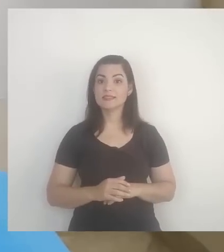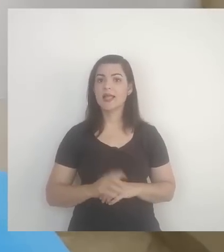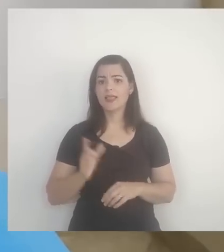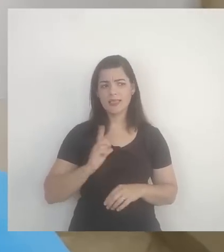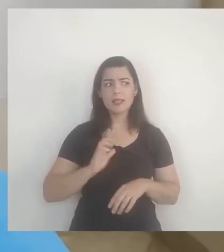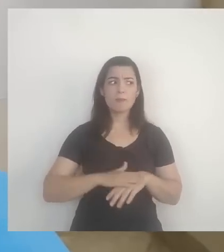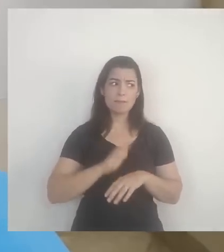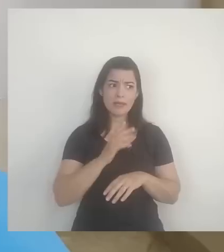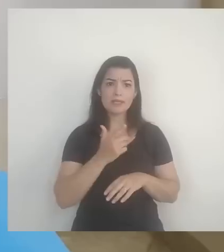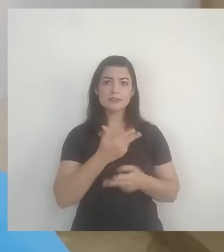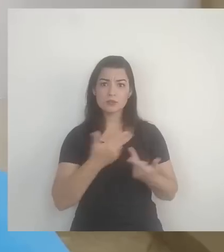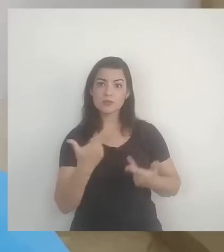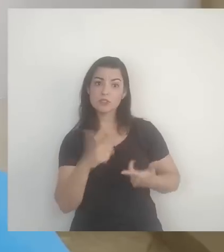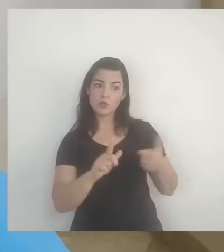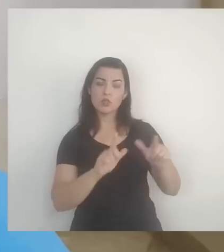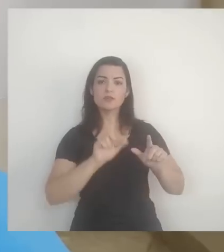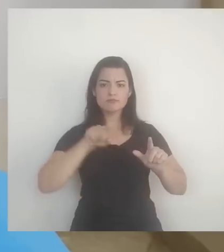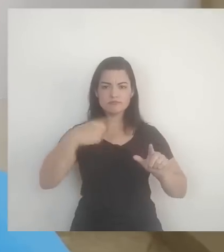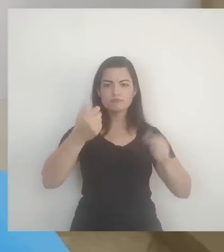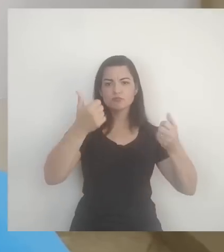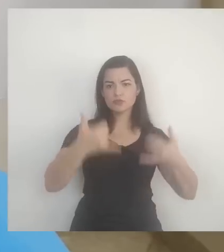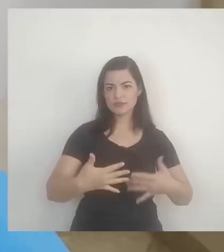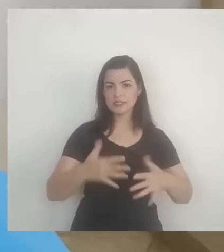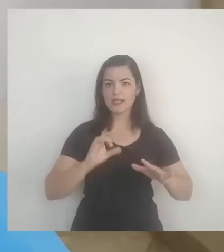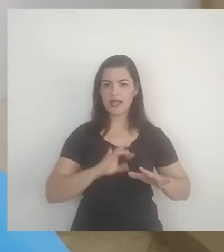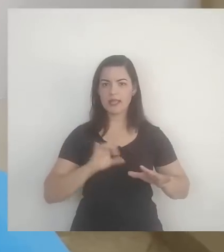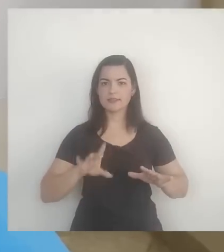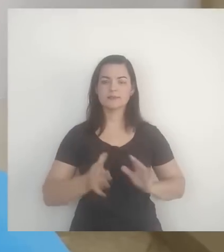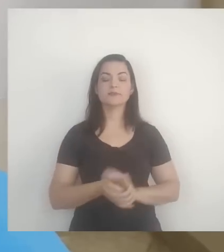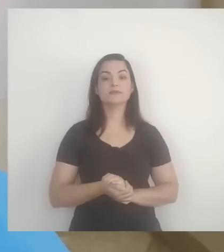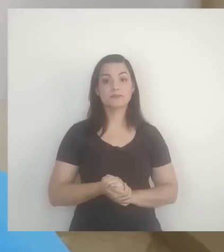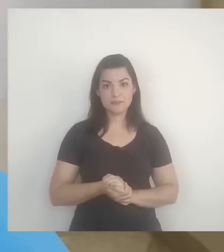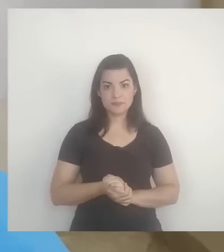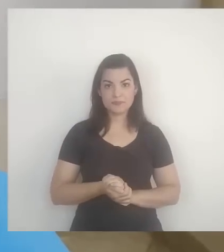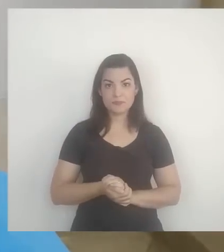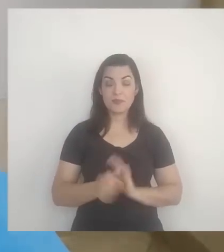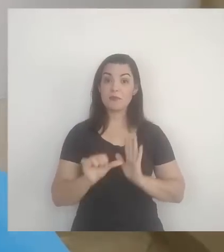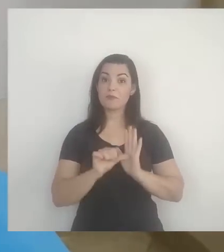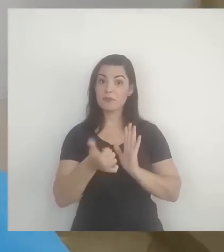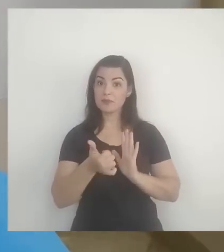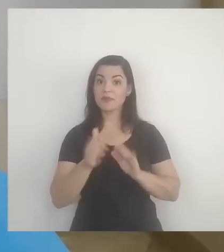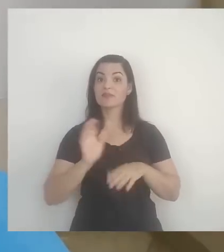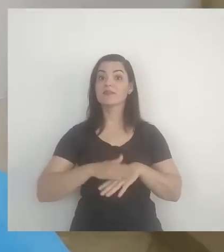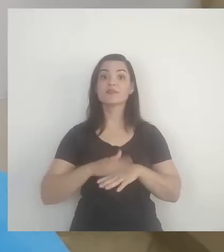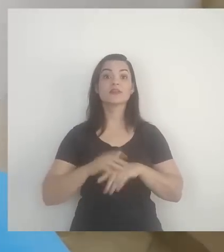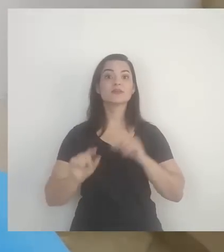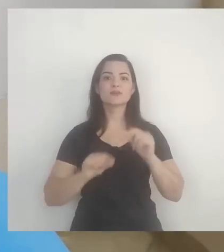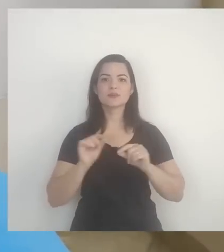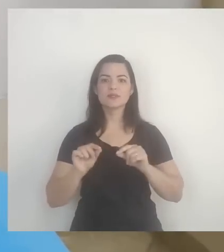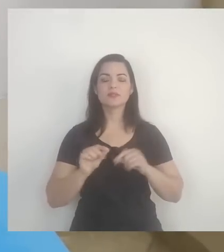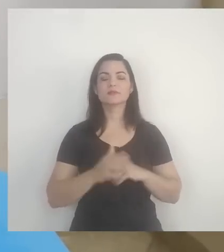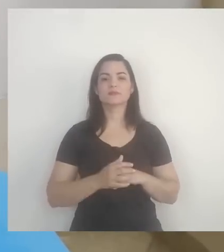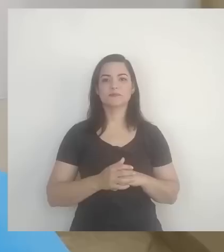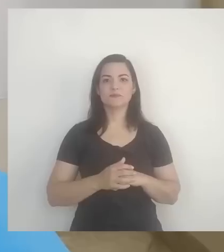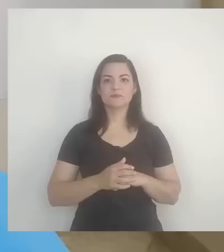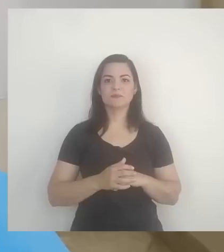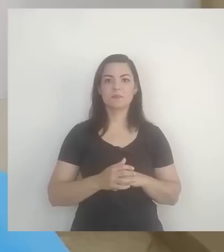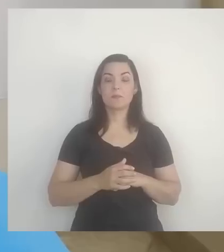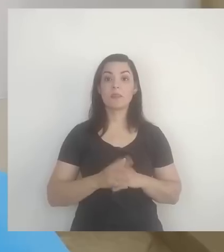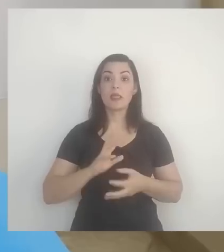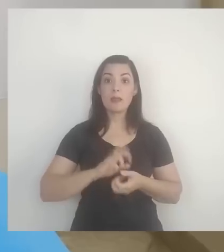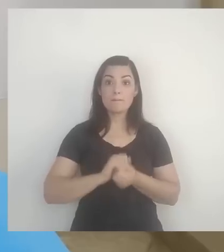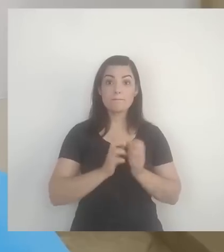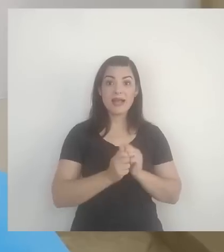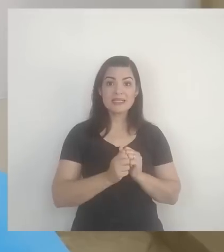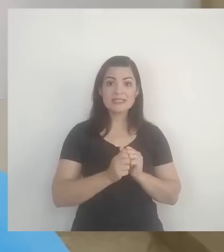Tem outros apetrechos aqui, mas depois a gente fala sobre eles. Então a primeira coisa que vocês vão fazer é pegar um